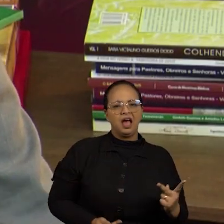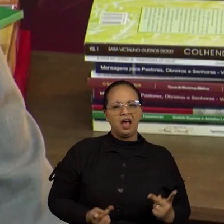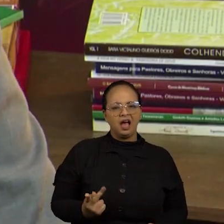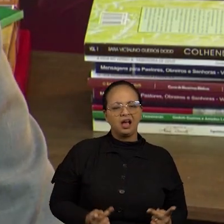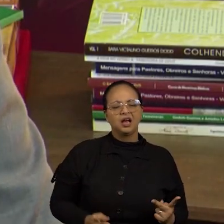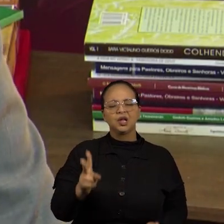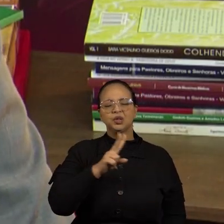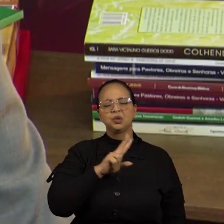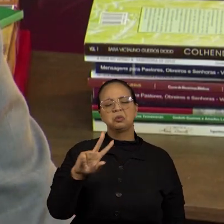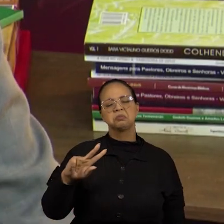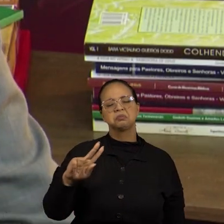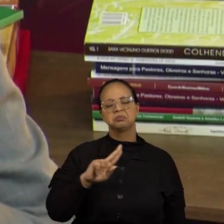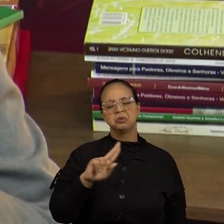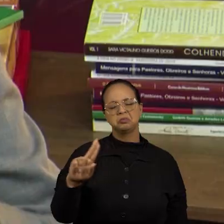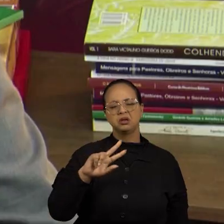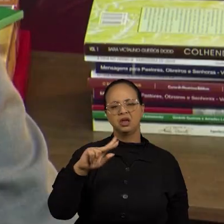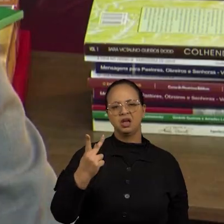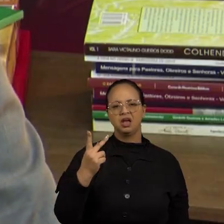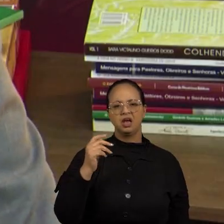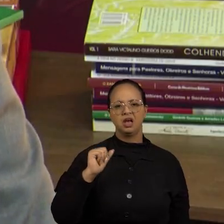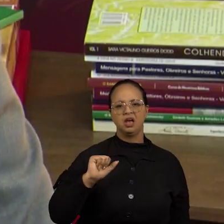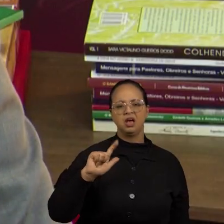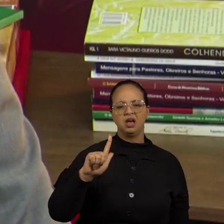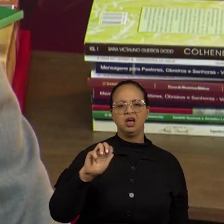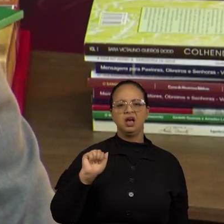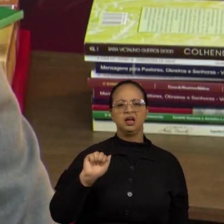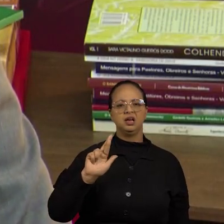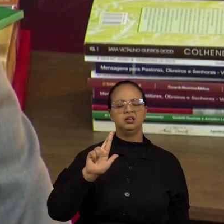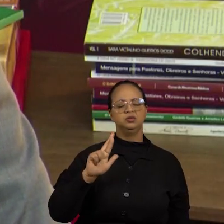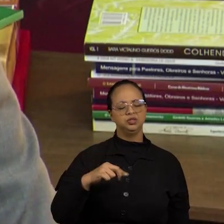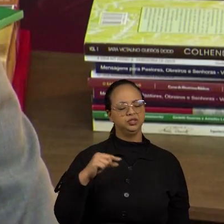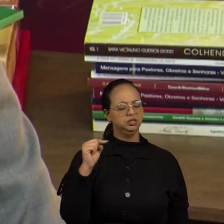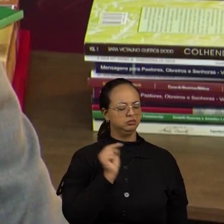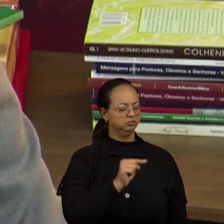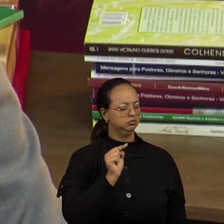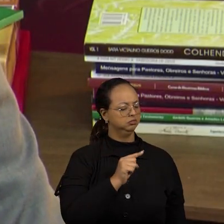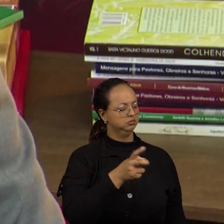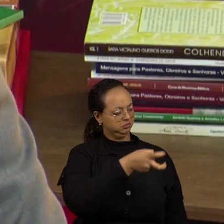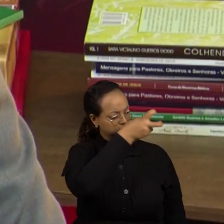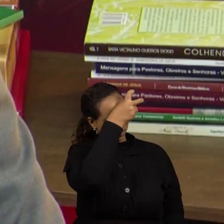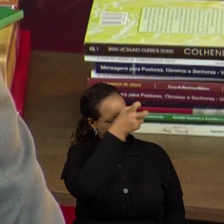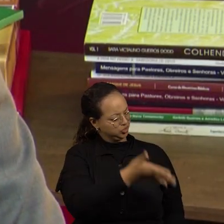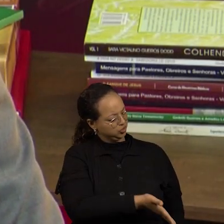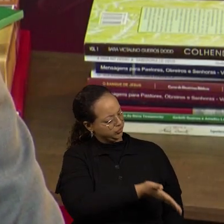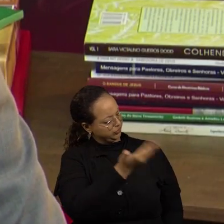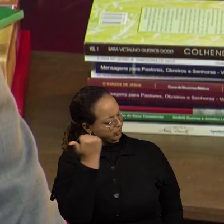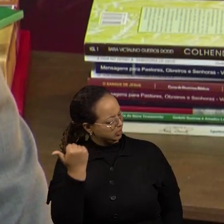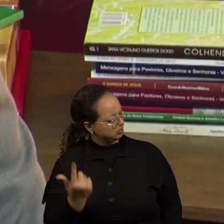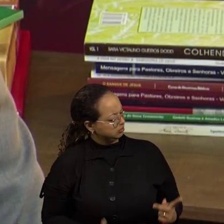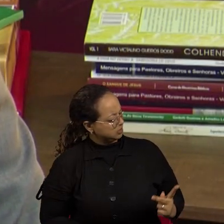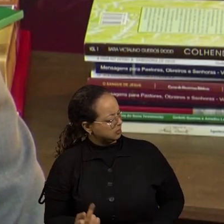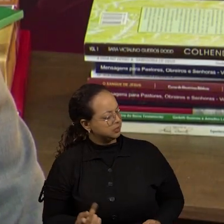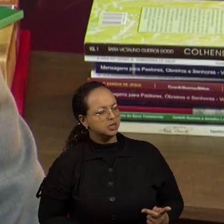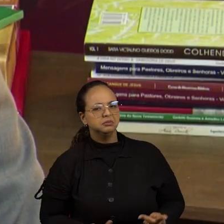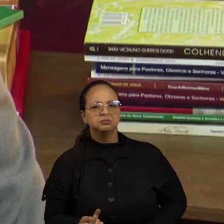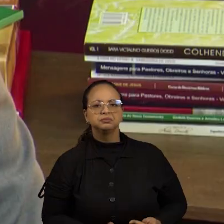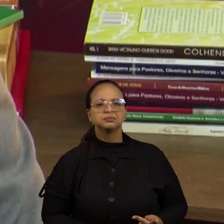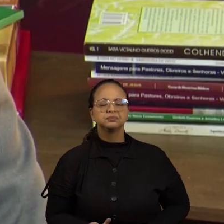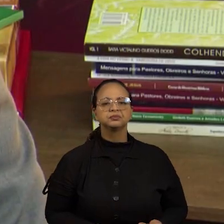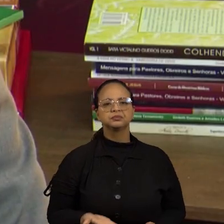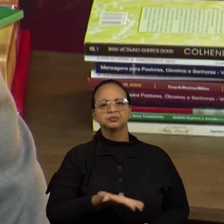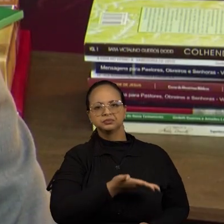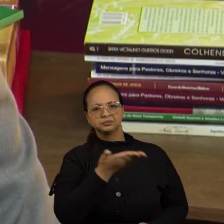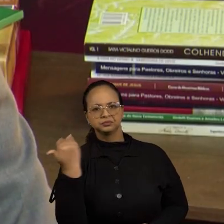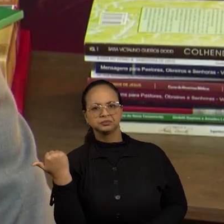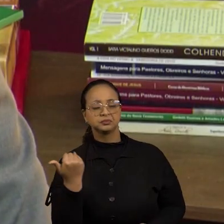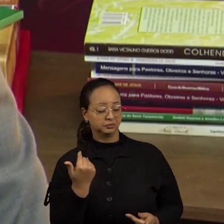ali com o faraó ali, toda uma situação muito difícil. Mas nós podemos fazer essa aplicação aqui também para você que está nos